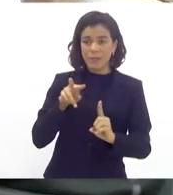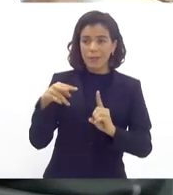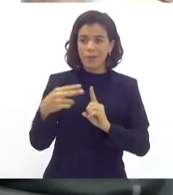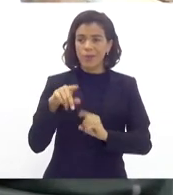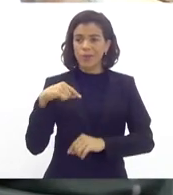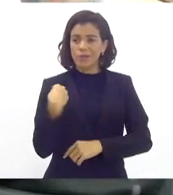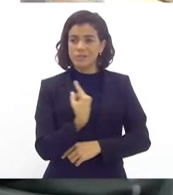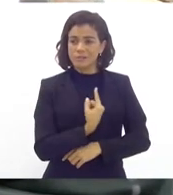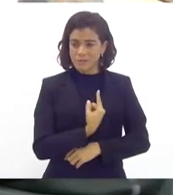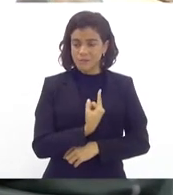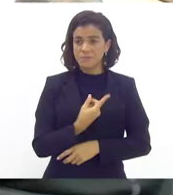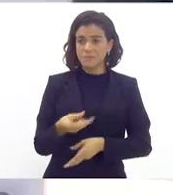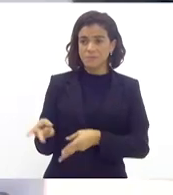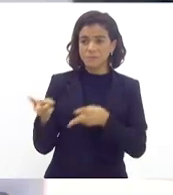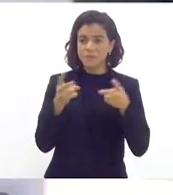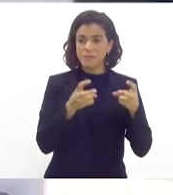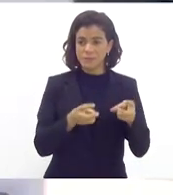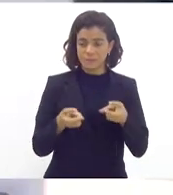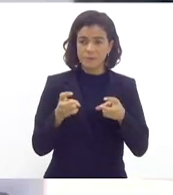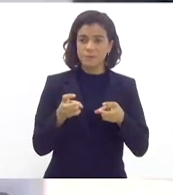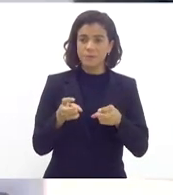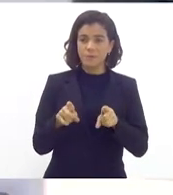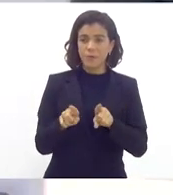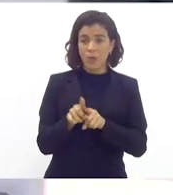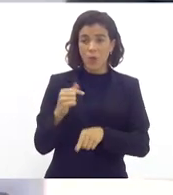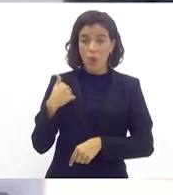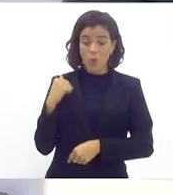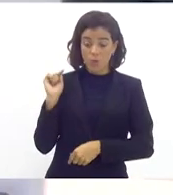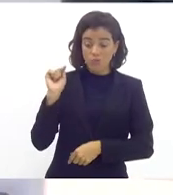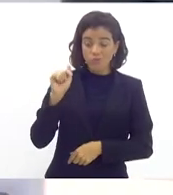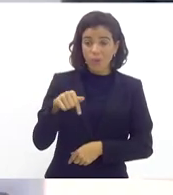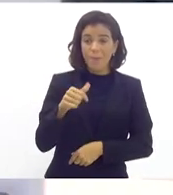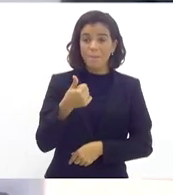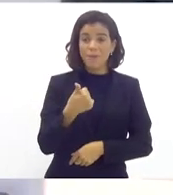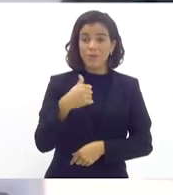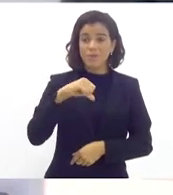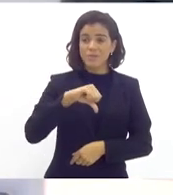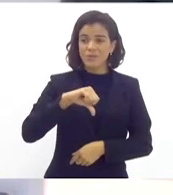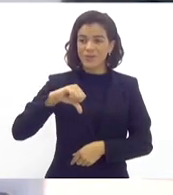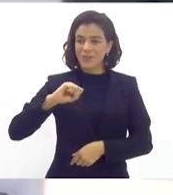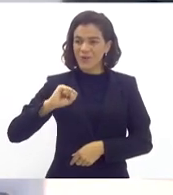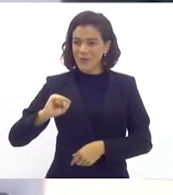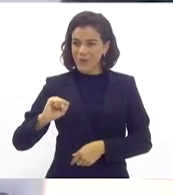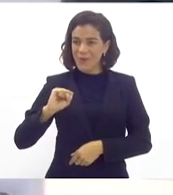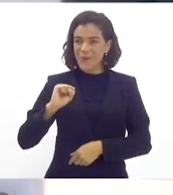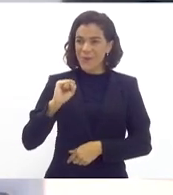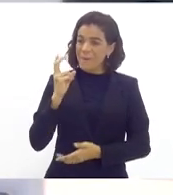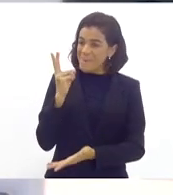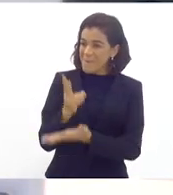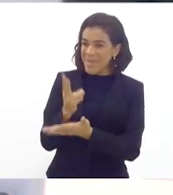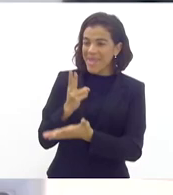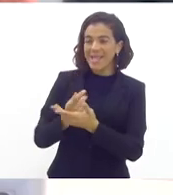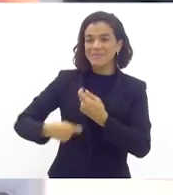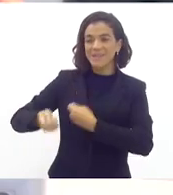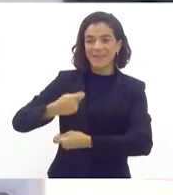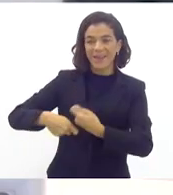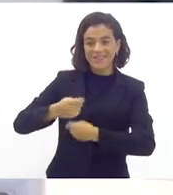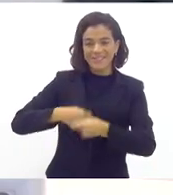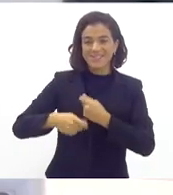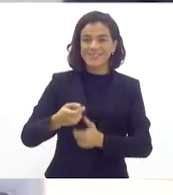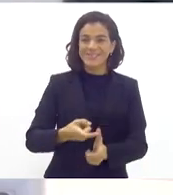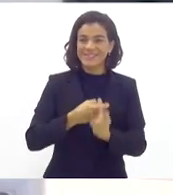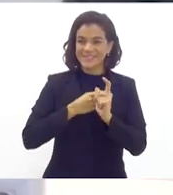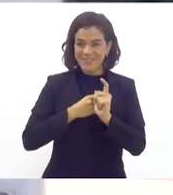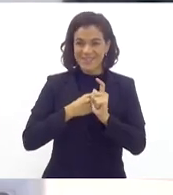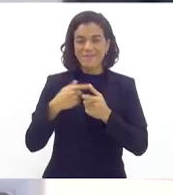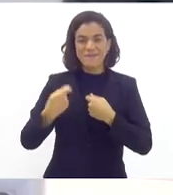Janeiro em relação a isso. Eu, quando cheguei aqui nessa casa em 1998, nós estávamos exatamente na negociação das dívidas, que tinham que ser feitas, né? Cada